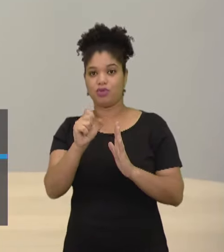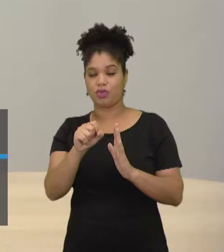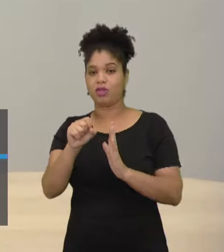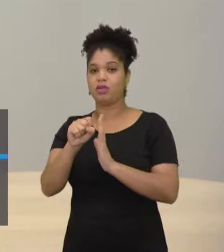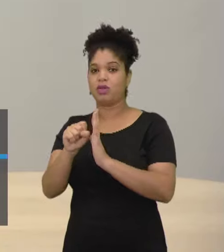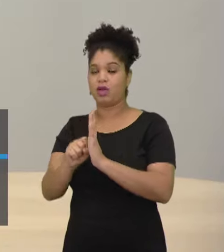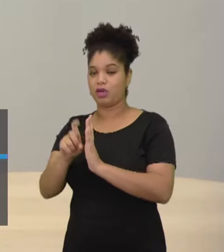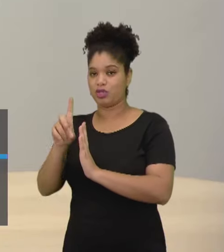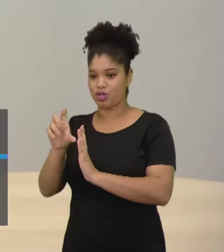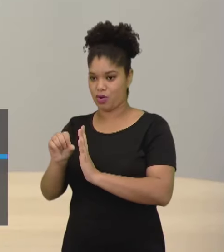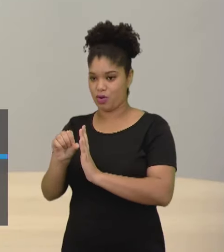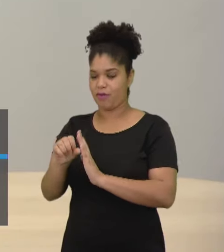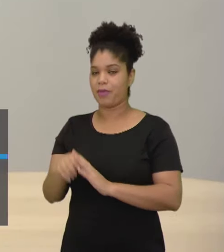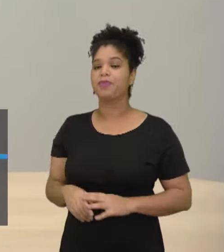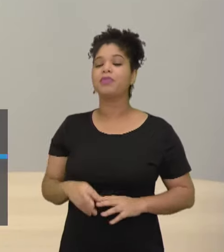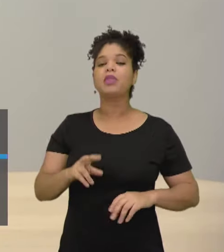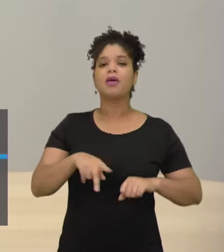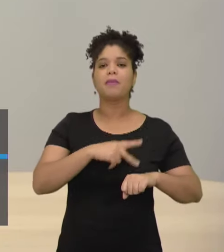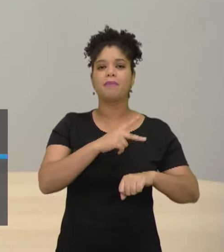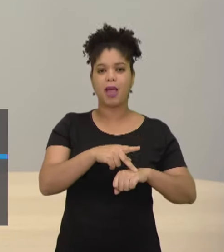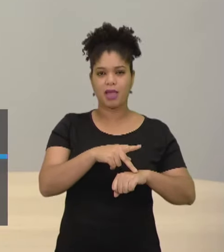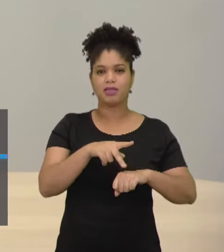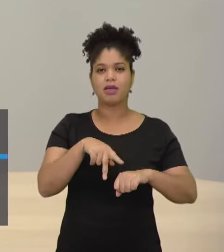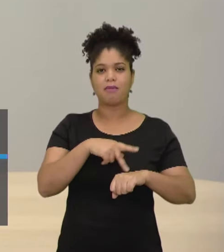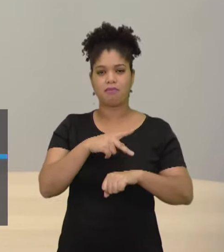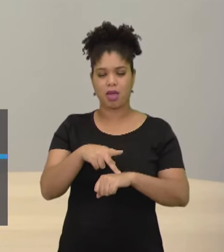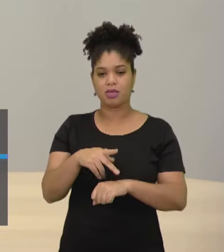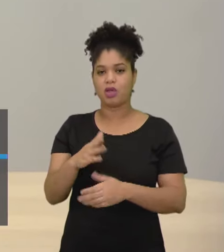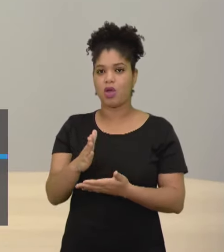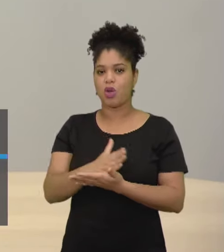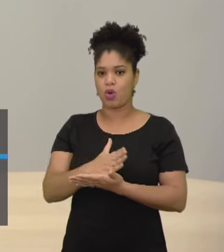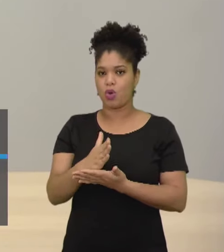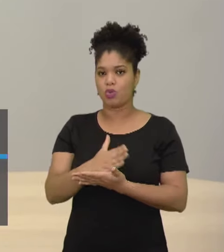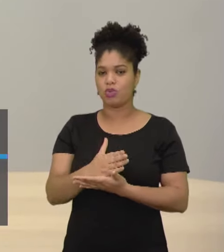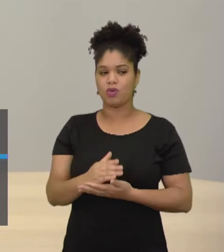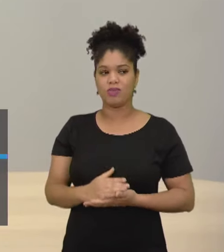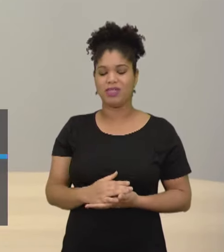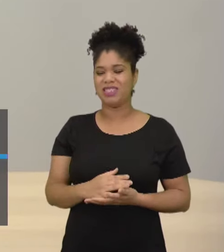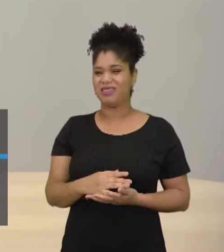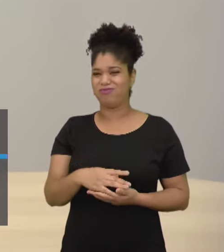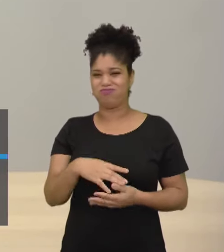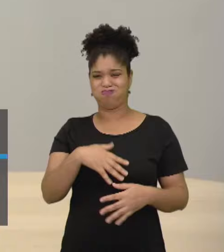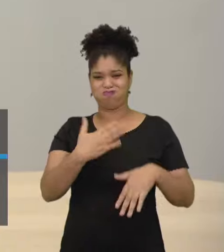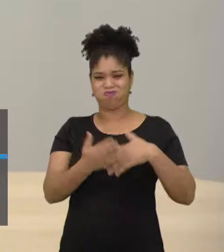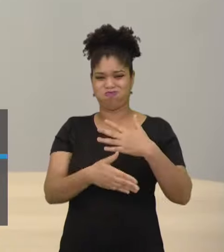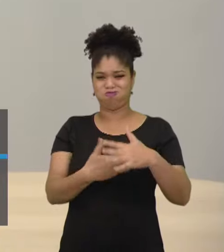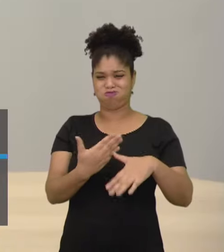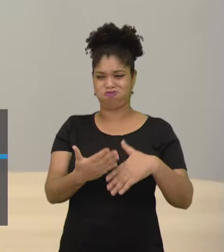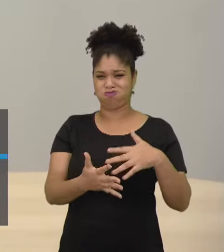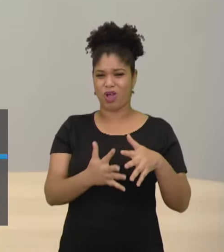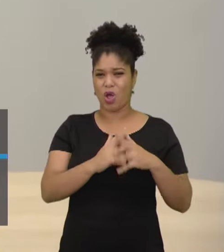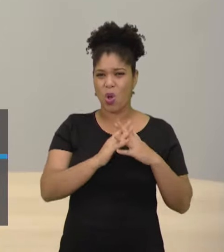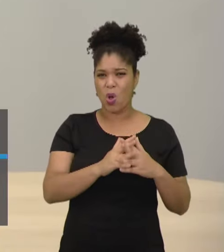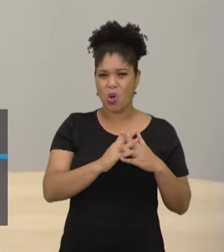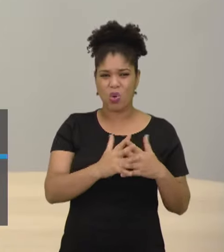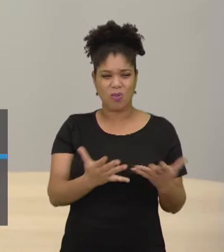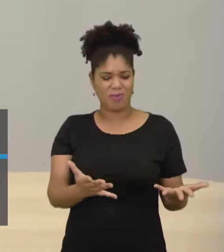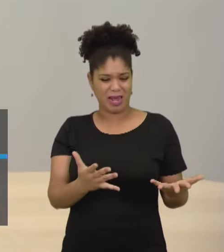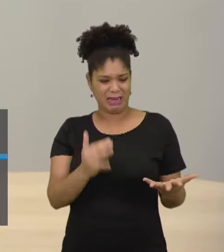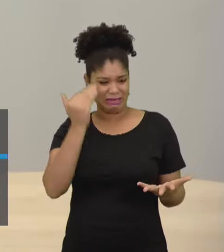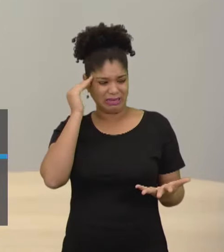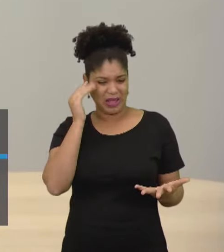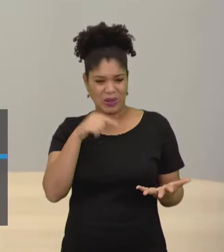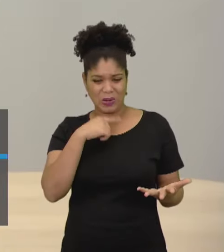que na época a gente chamava de estados nacionais, eles começam a ficar tão complexos, Anderson, que se você não estuda a produção